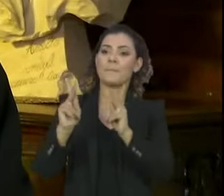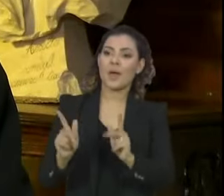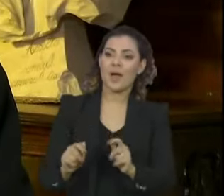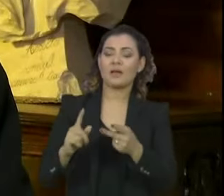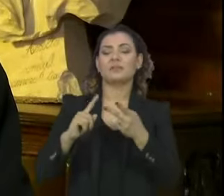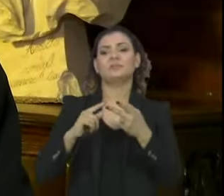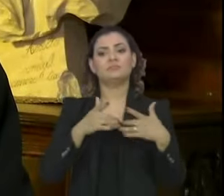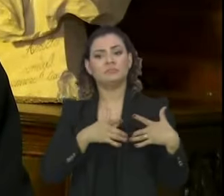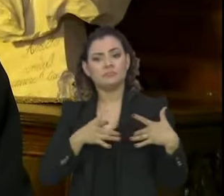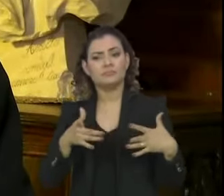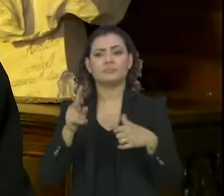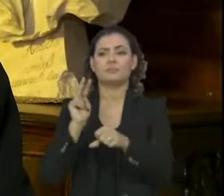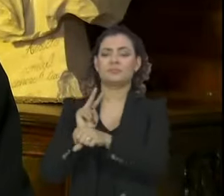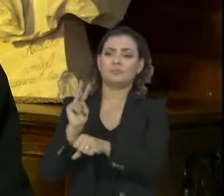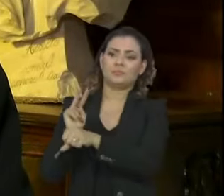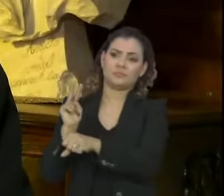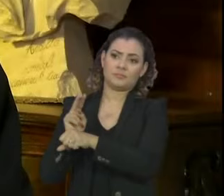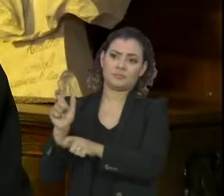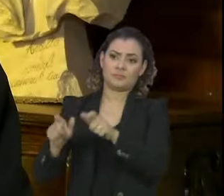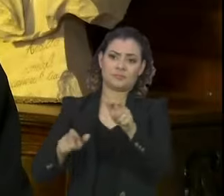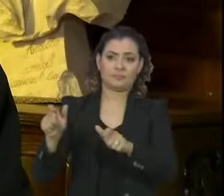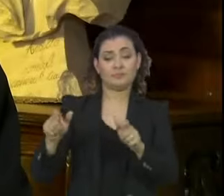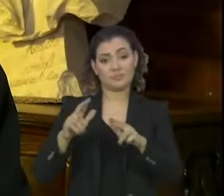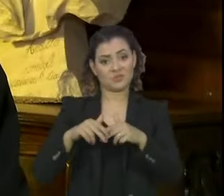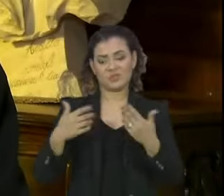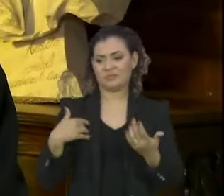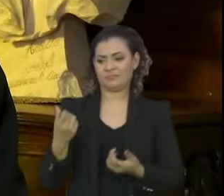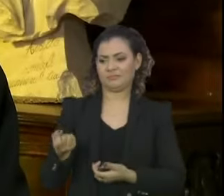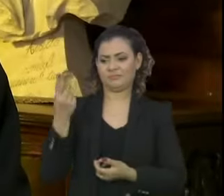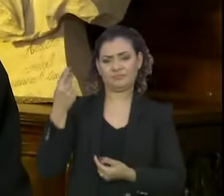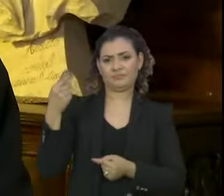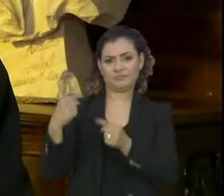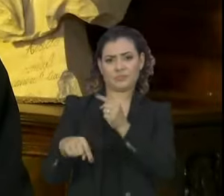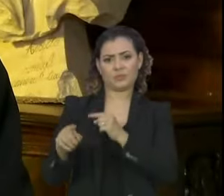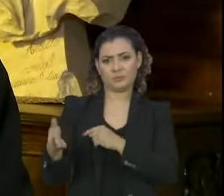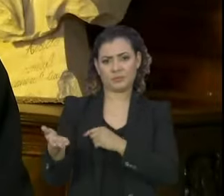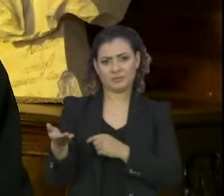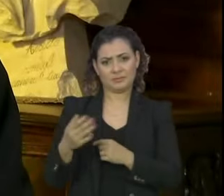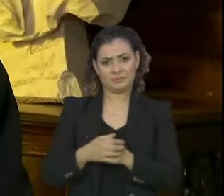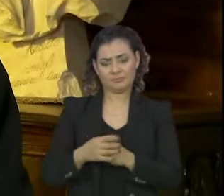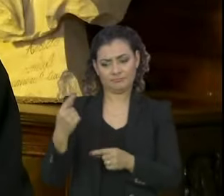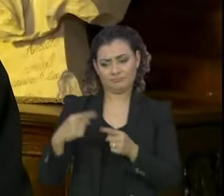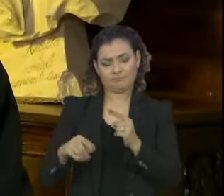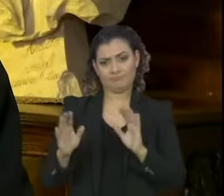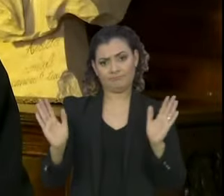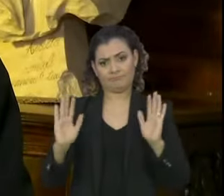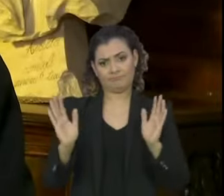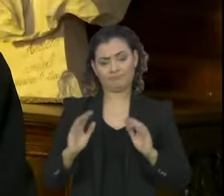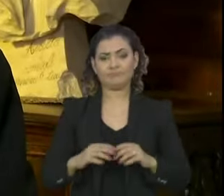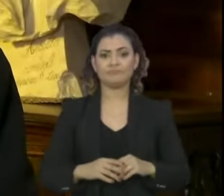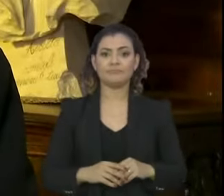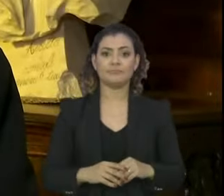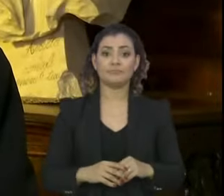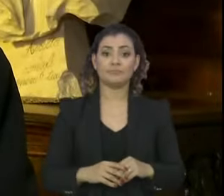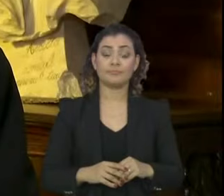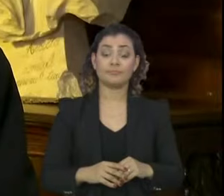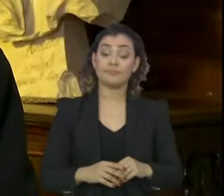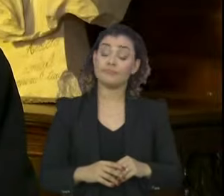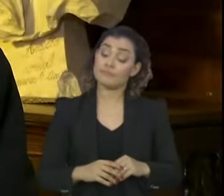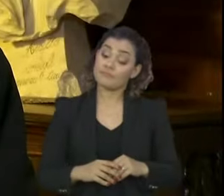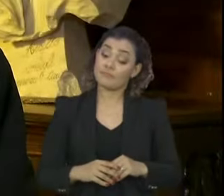de cuidado recíproco Portanto o terrivelmente me parece totalmente fora de propósito